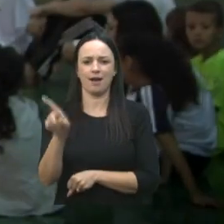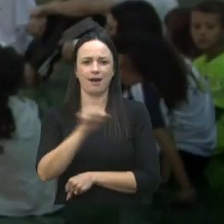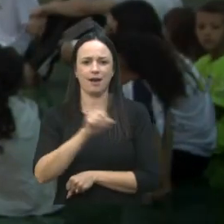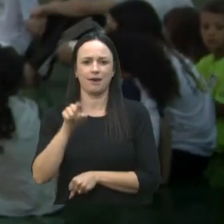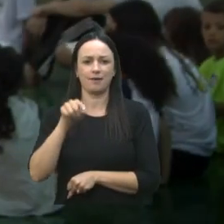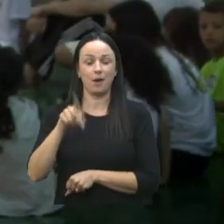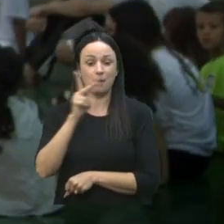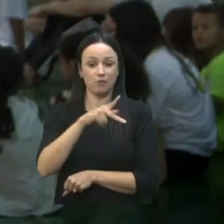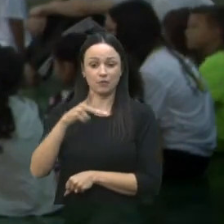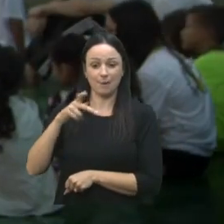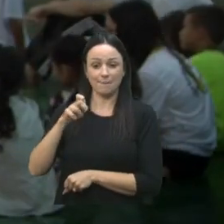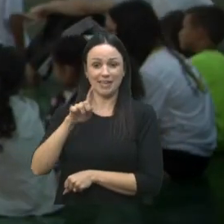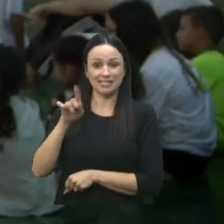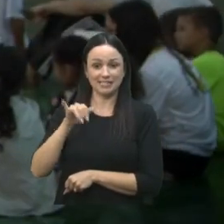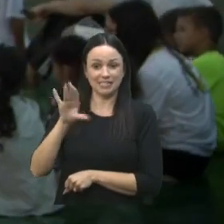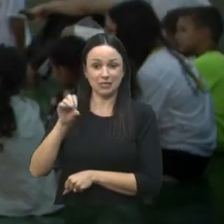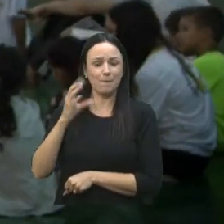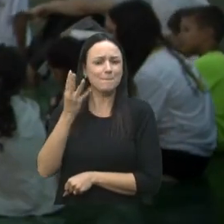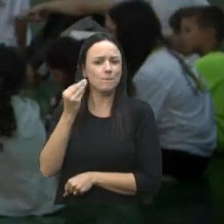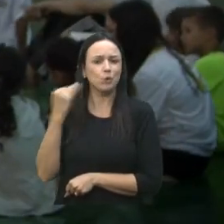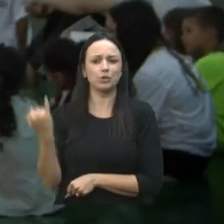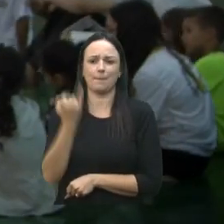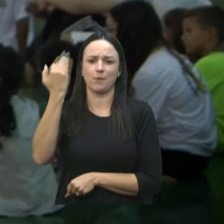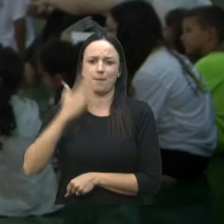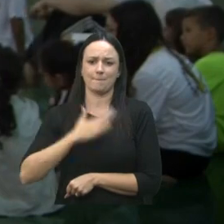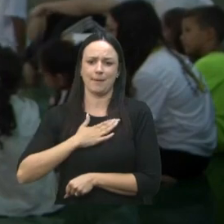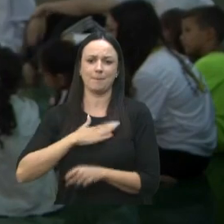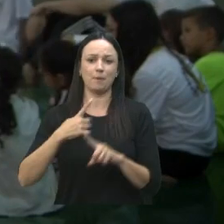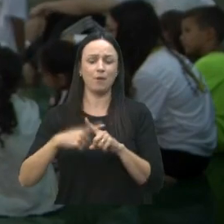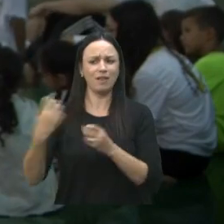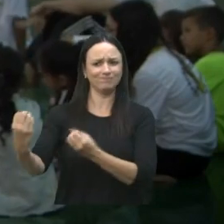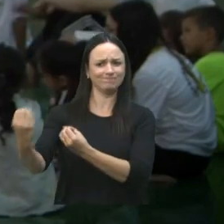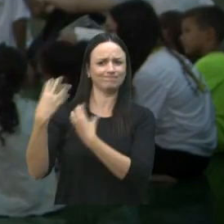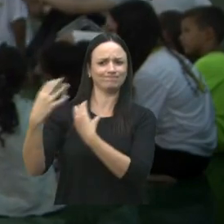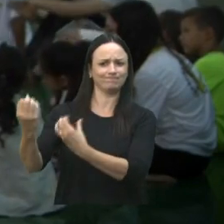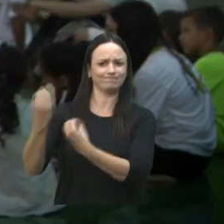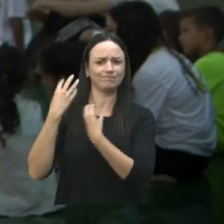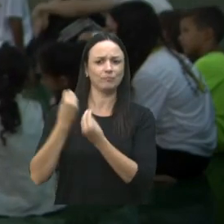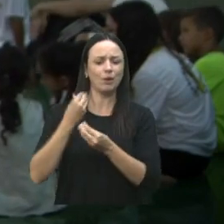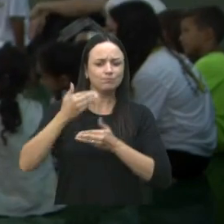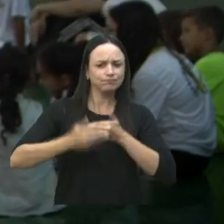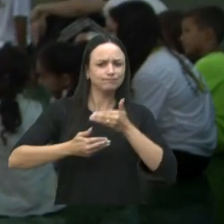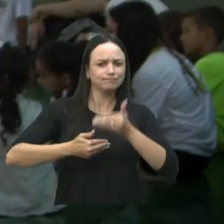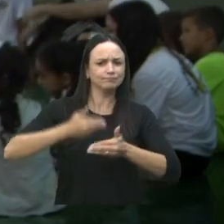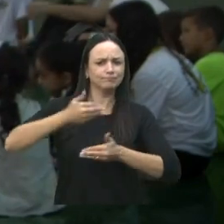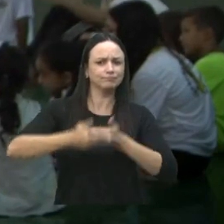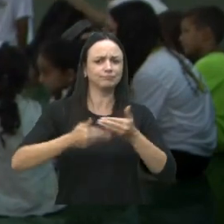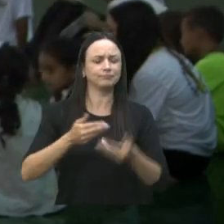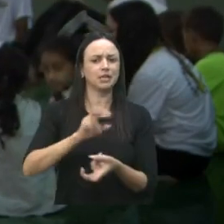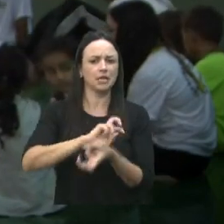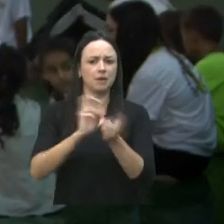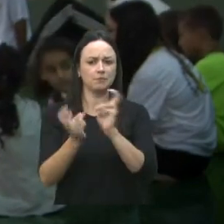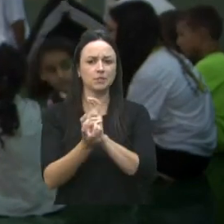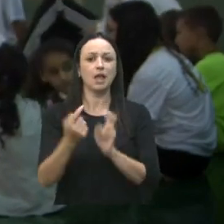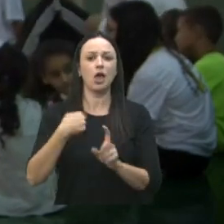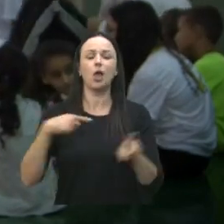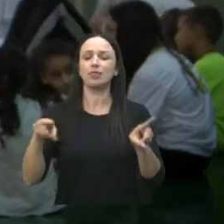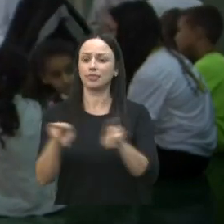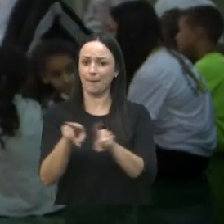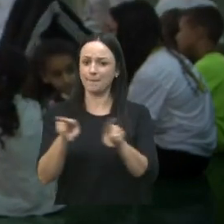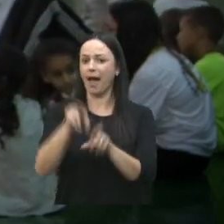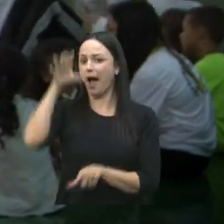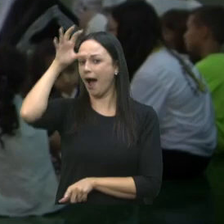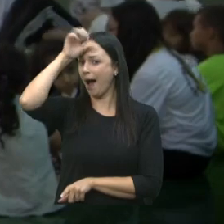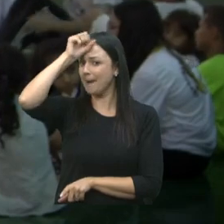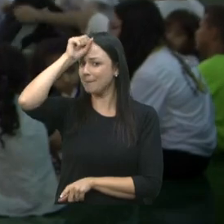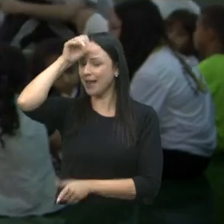Pezinho é muito importante para mim porque ele vai me ensinar todos os passos da capoeira e também eu vou aprender muito